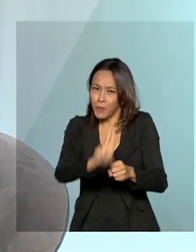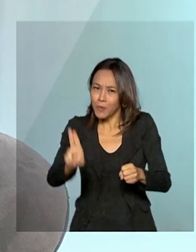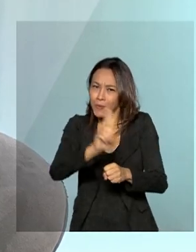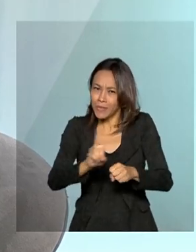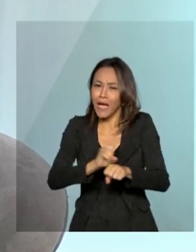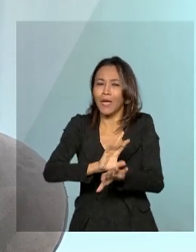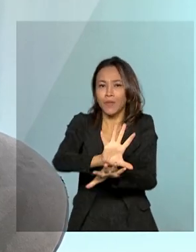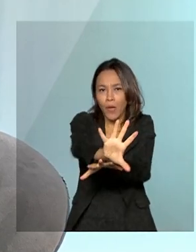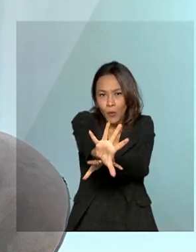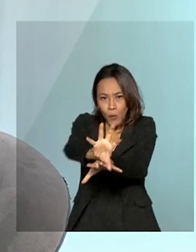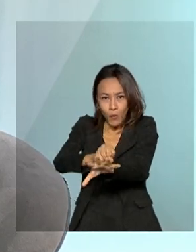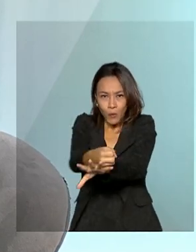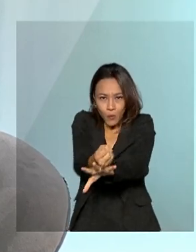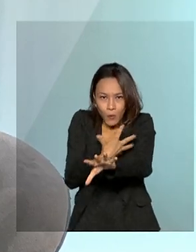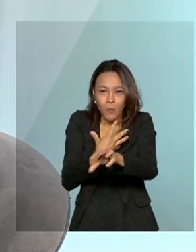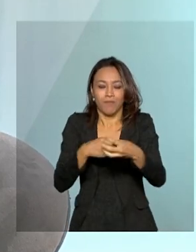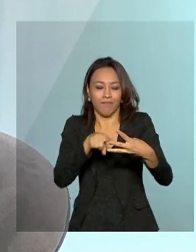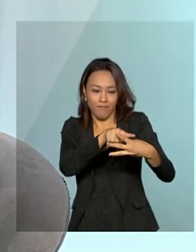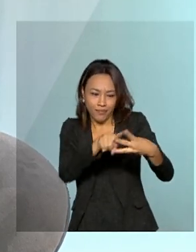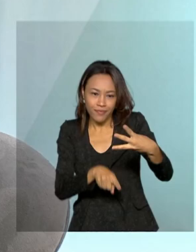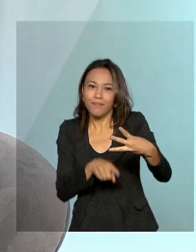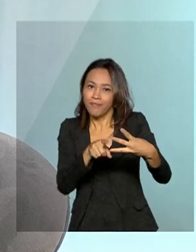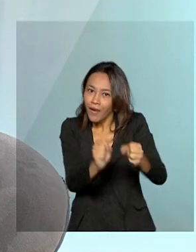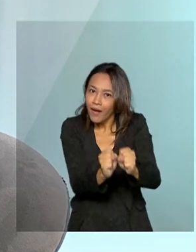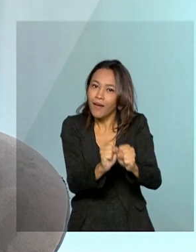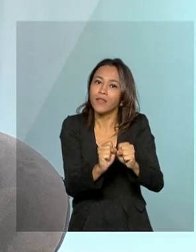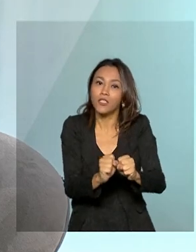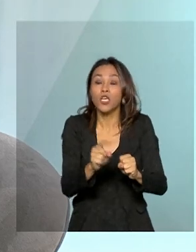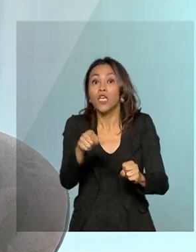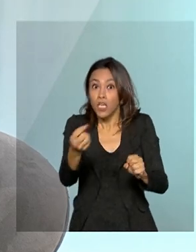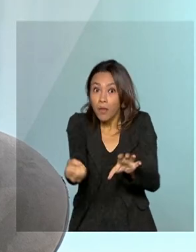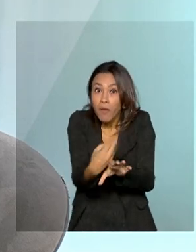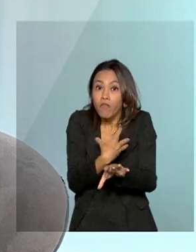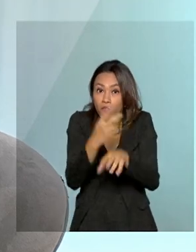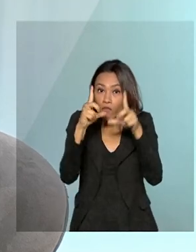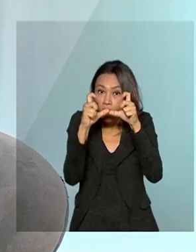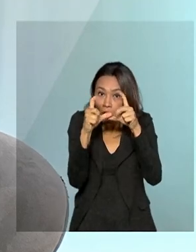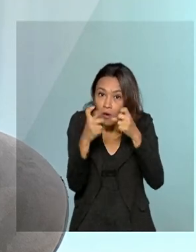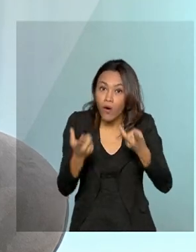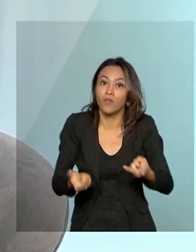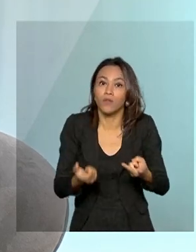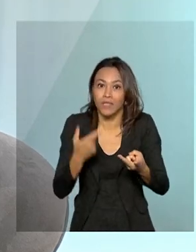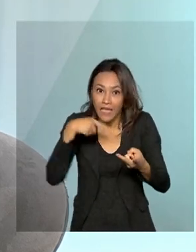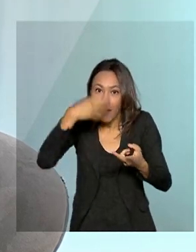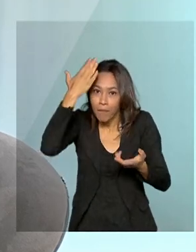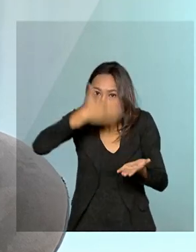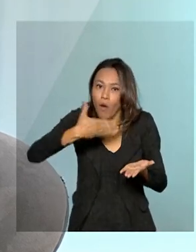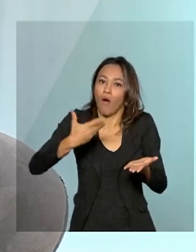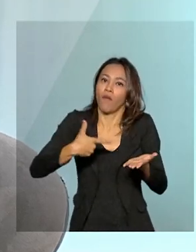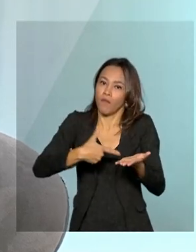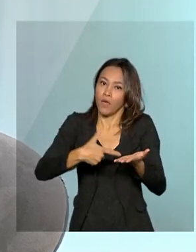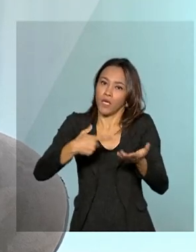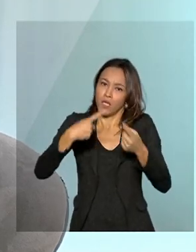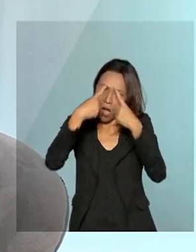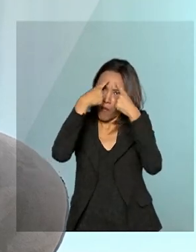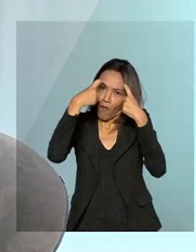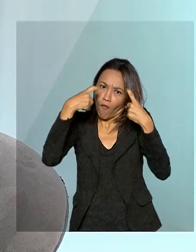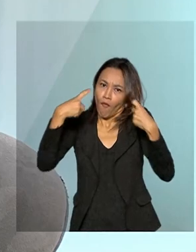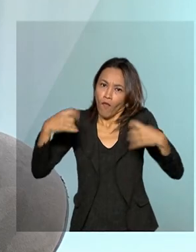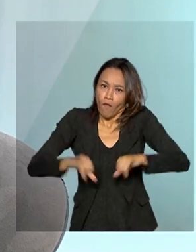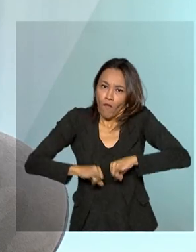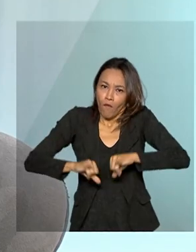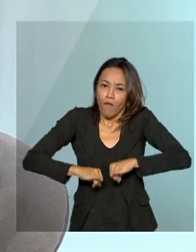ouvidoria. E isso nos ajudou muito, inclusive, com envio de fotos, antecipação de provas. O envio de